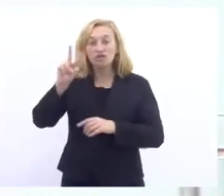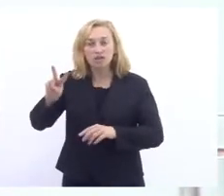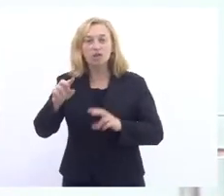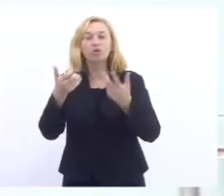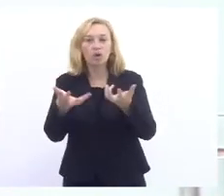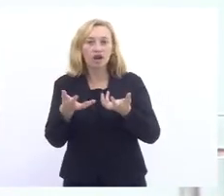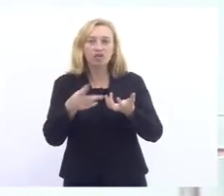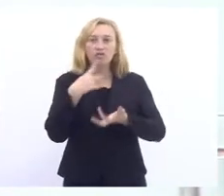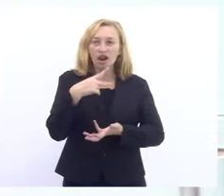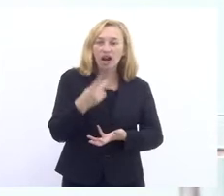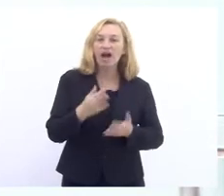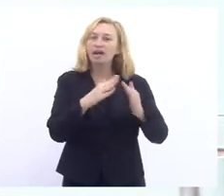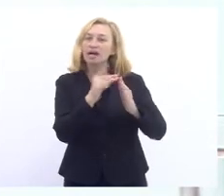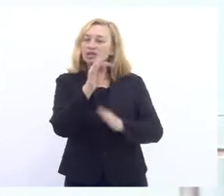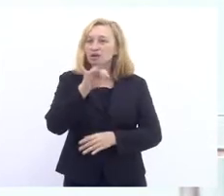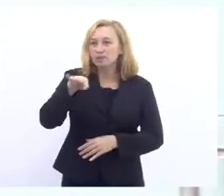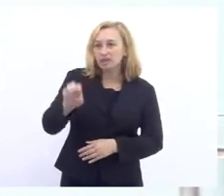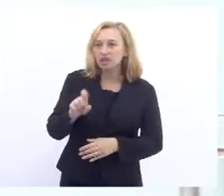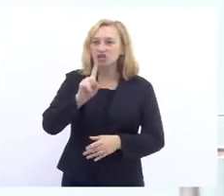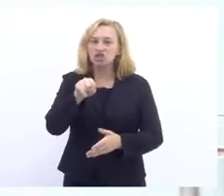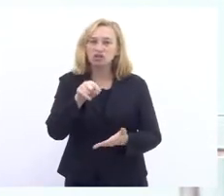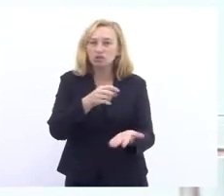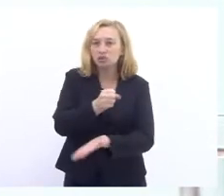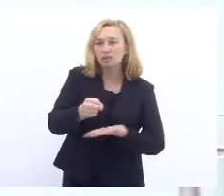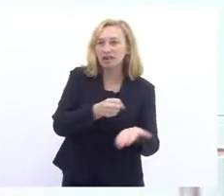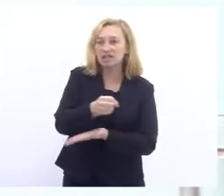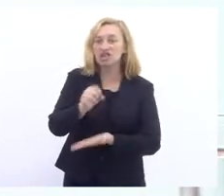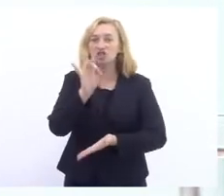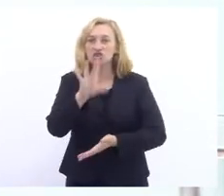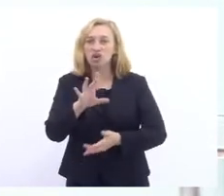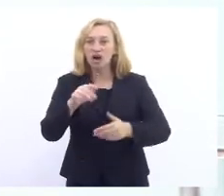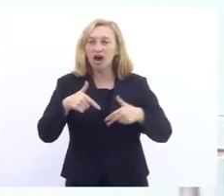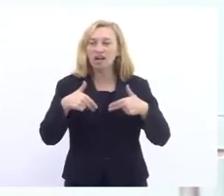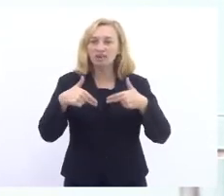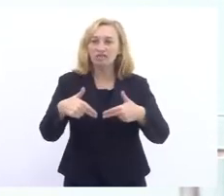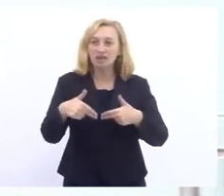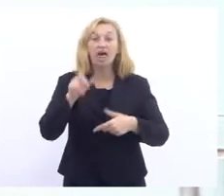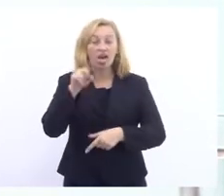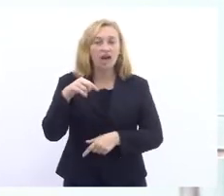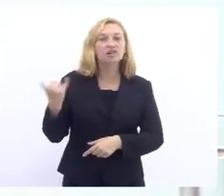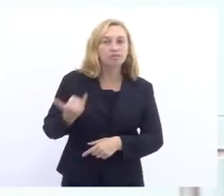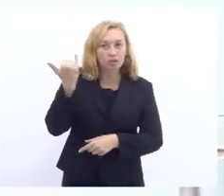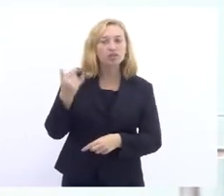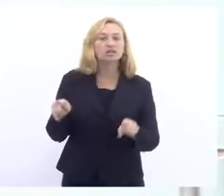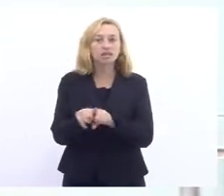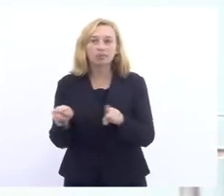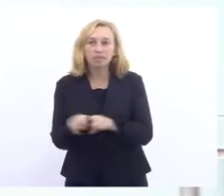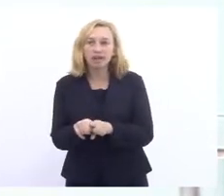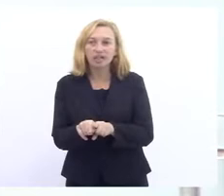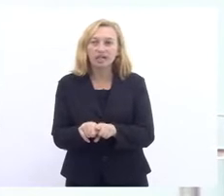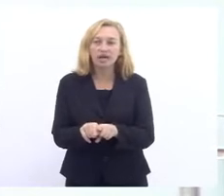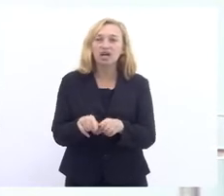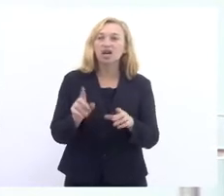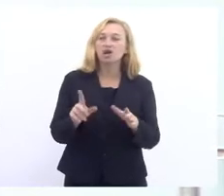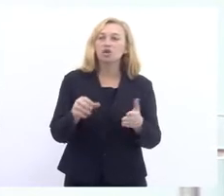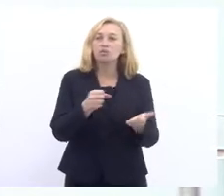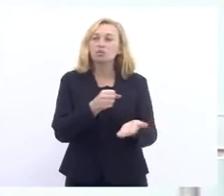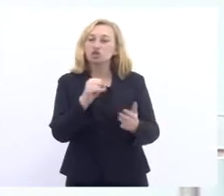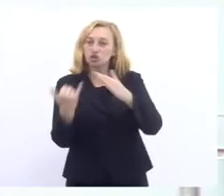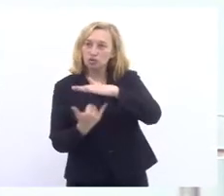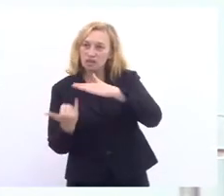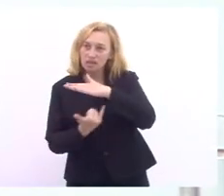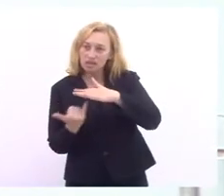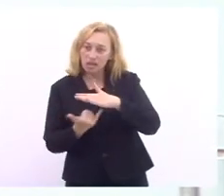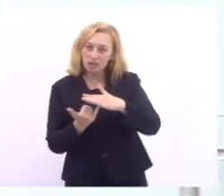destacar a cada Fluminense e não se baseia apenas em ativismo e o ativismo é muito importante se for a instituição baseada